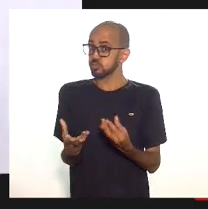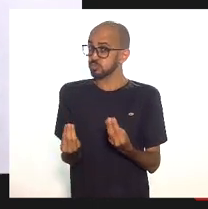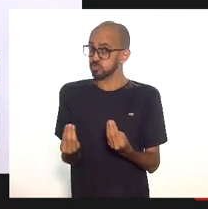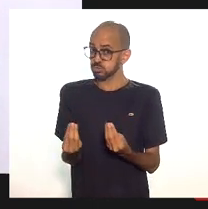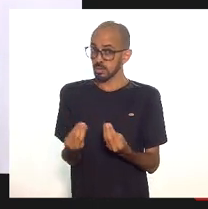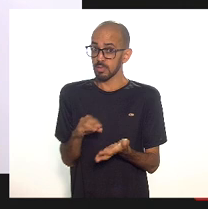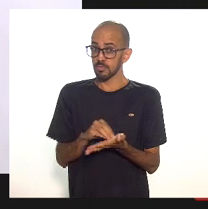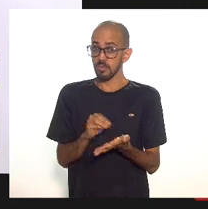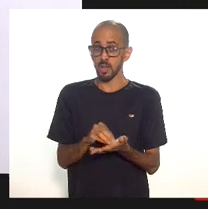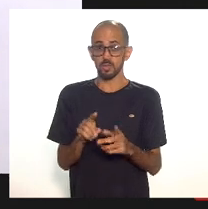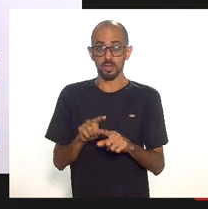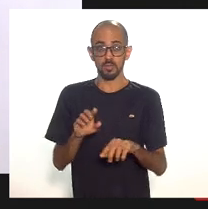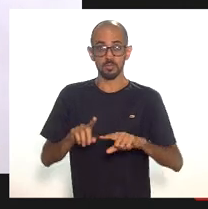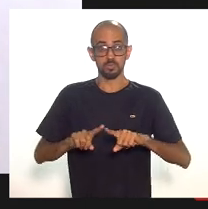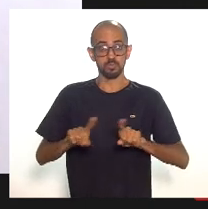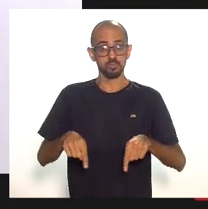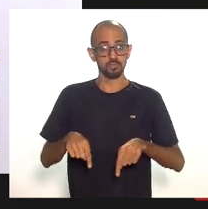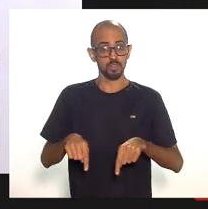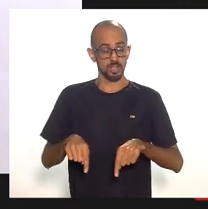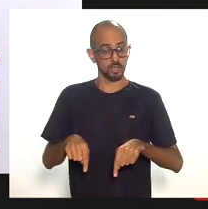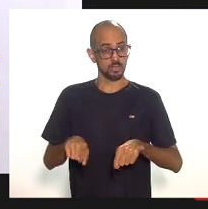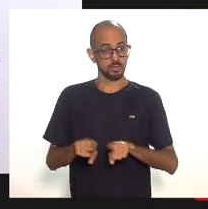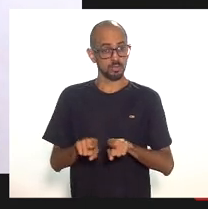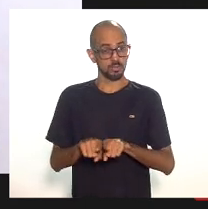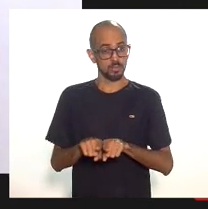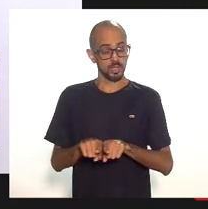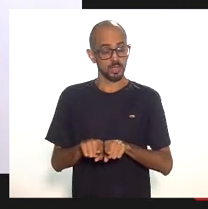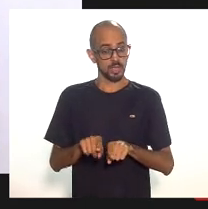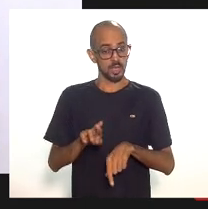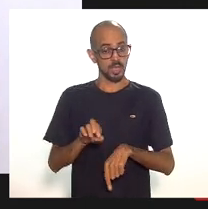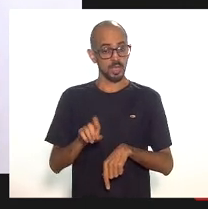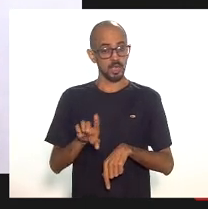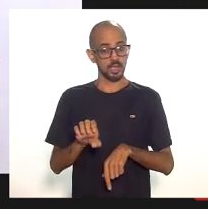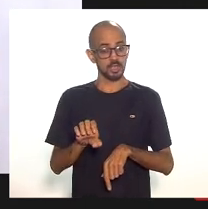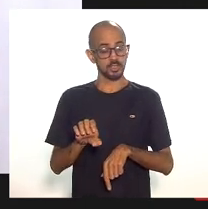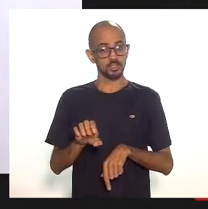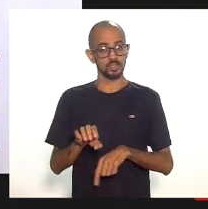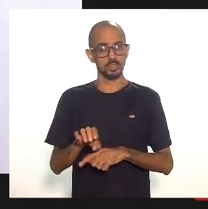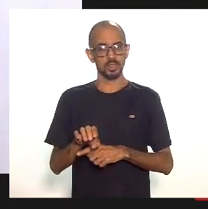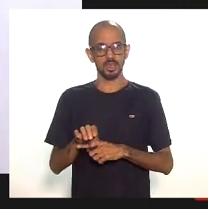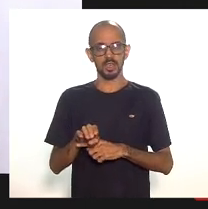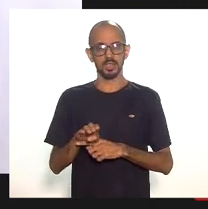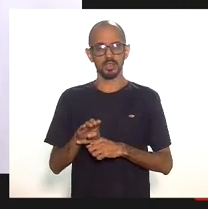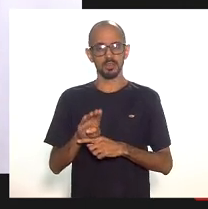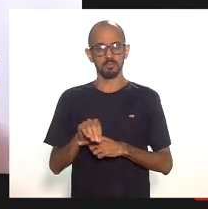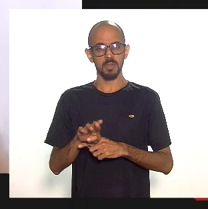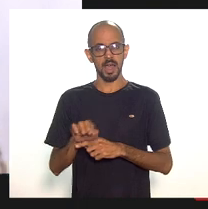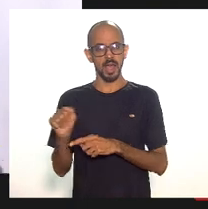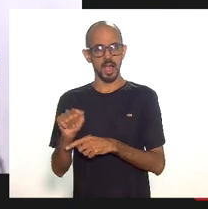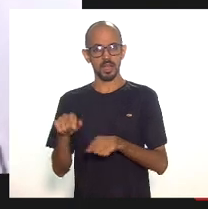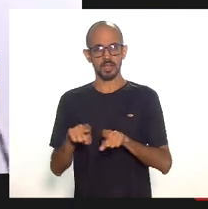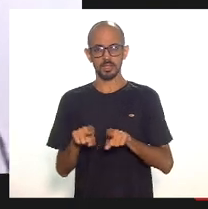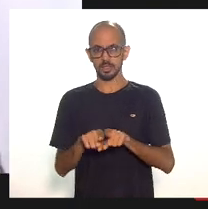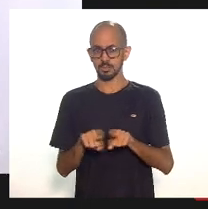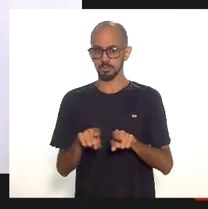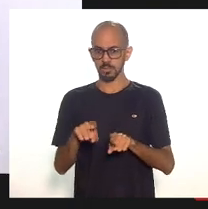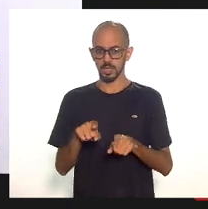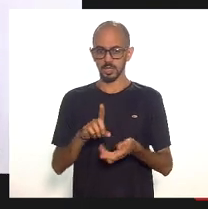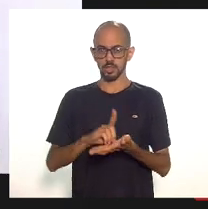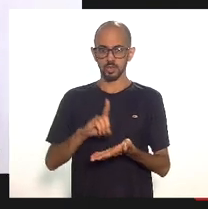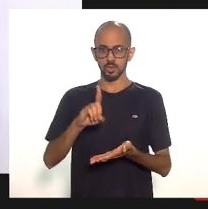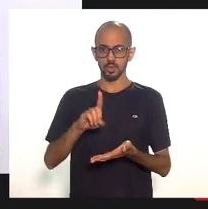E o nosso município também, a rede básica, está sufocada. Pediria ao doutor Daniel, eu converso com